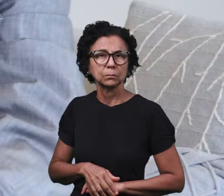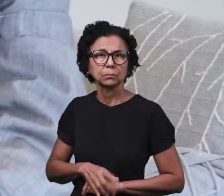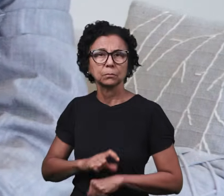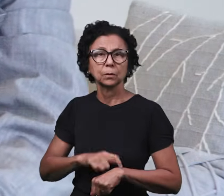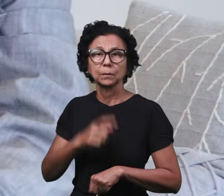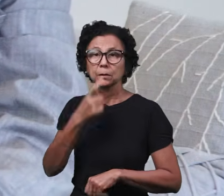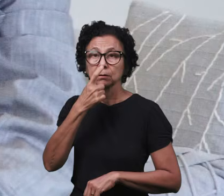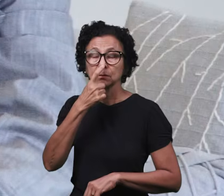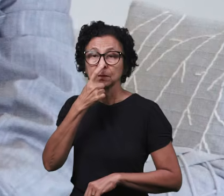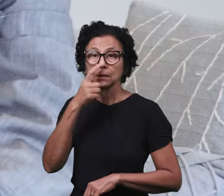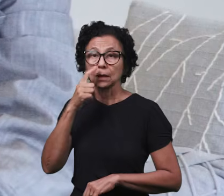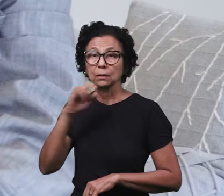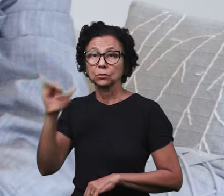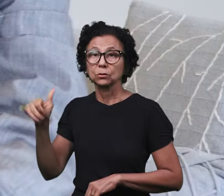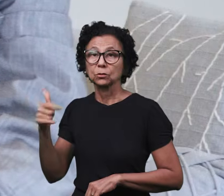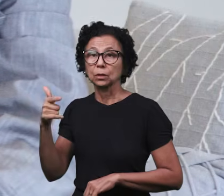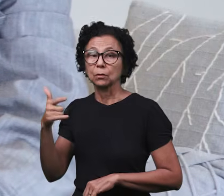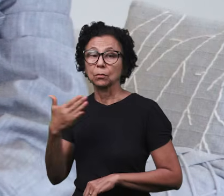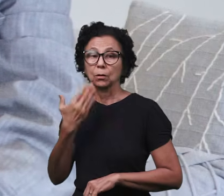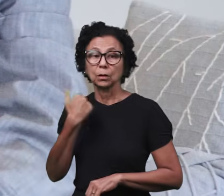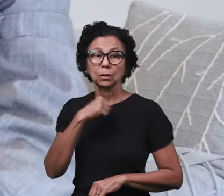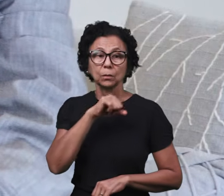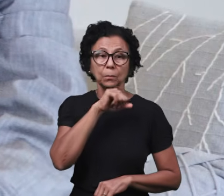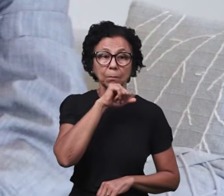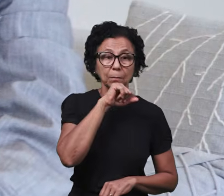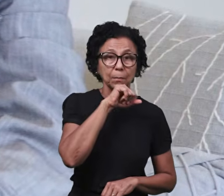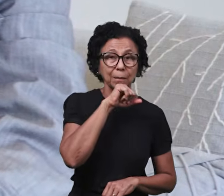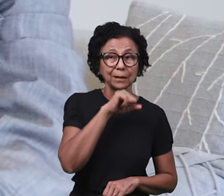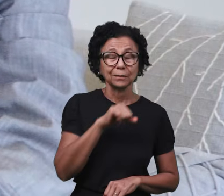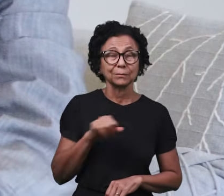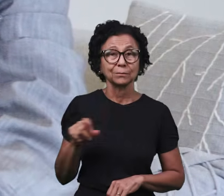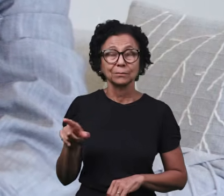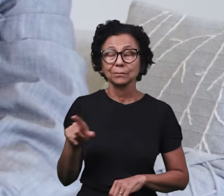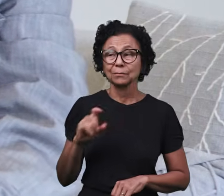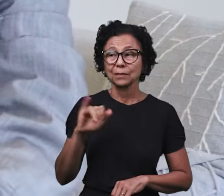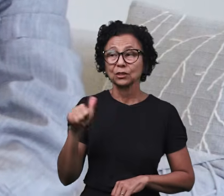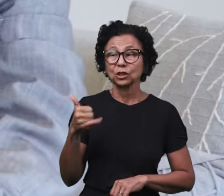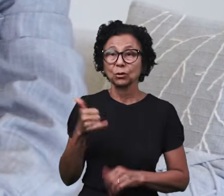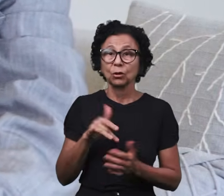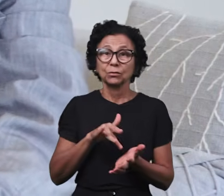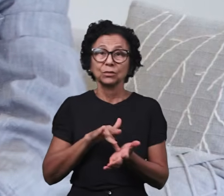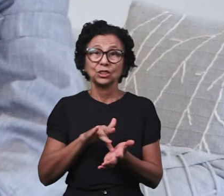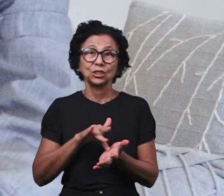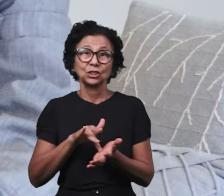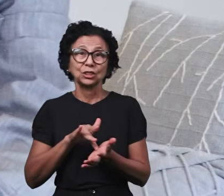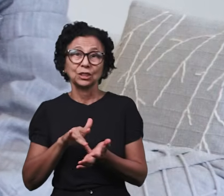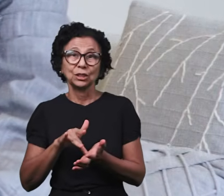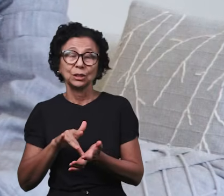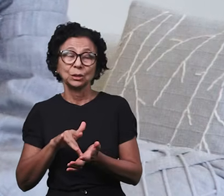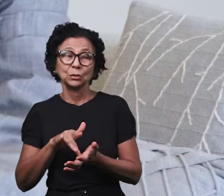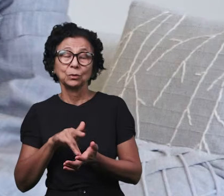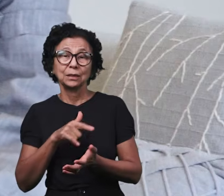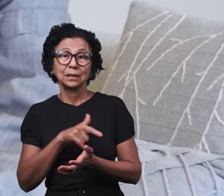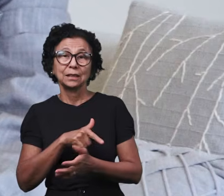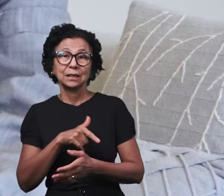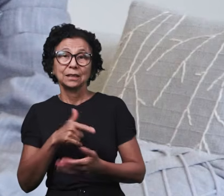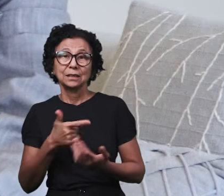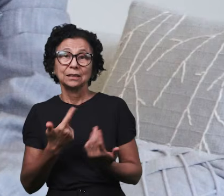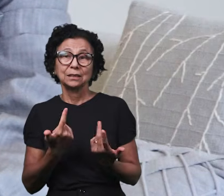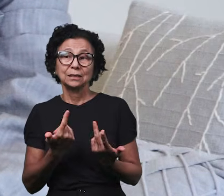né? E Jacó, eu fico imaginando Jacó naquela situação toda, né? Ele se apresentando ali,